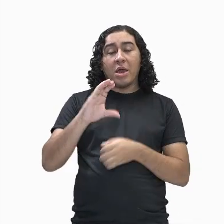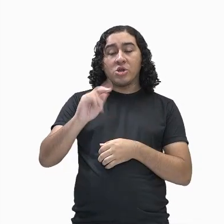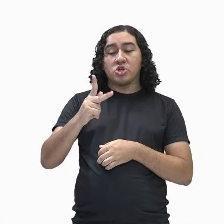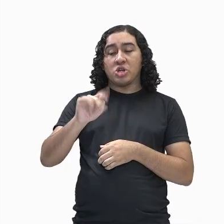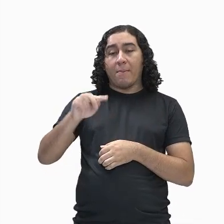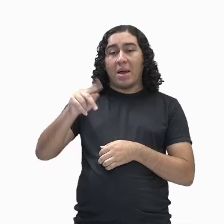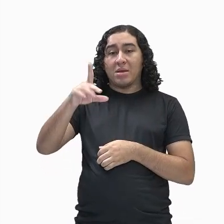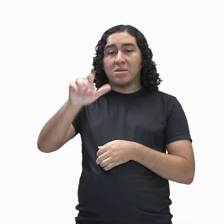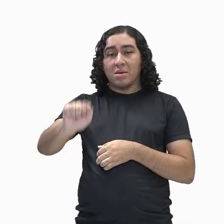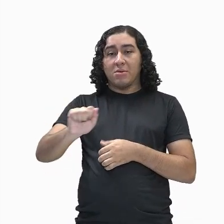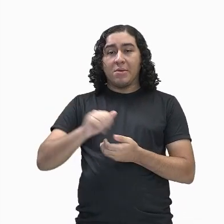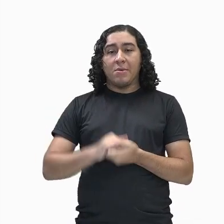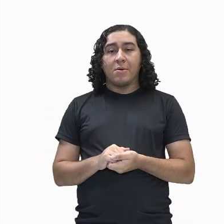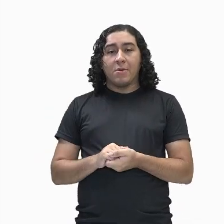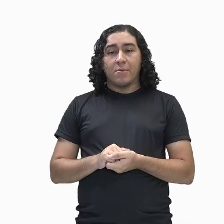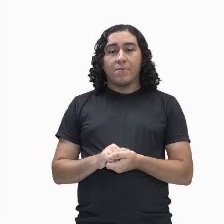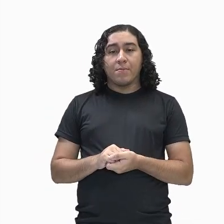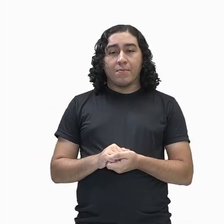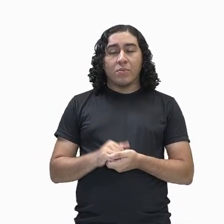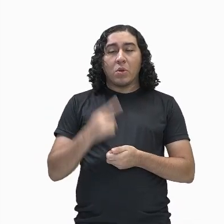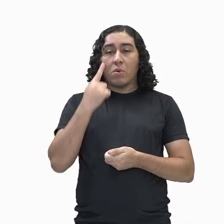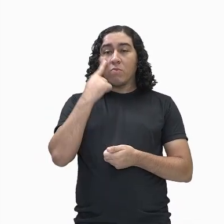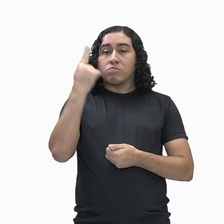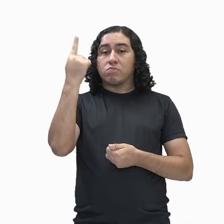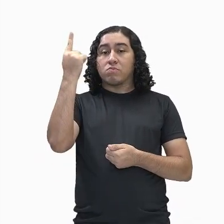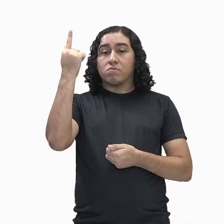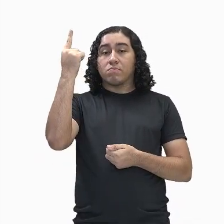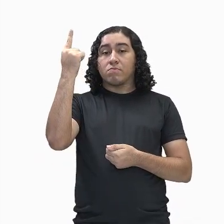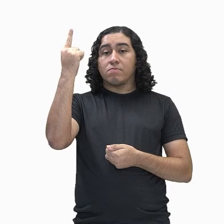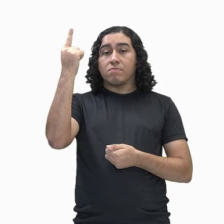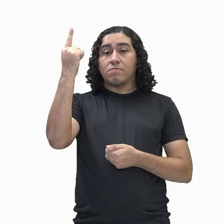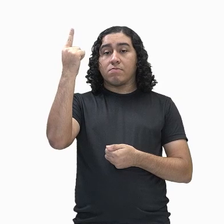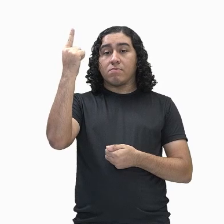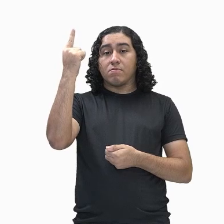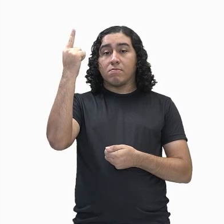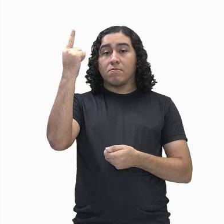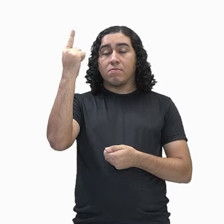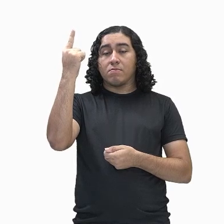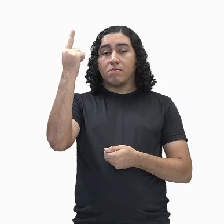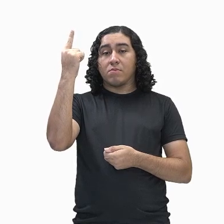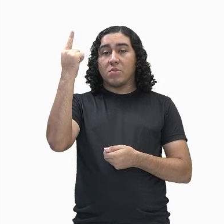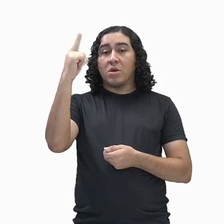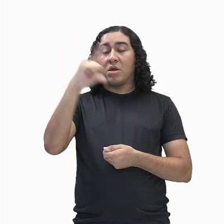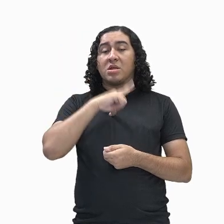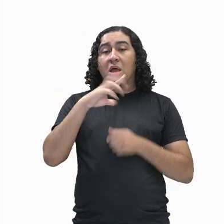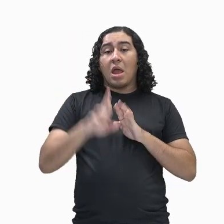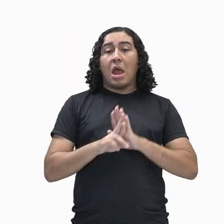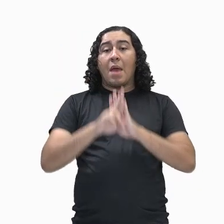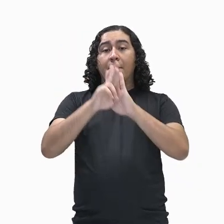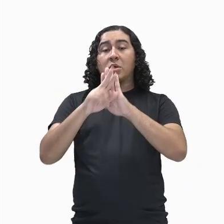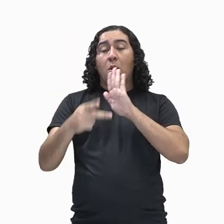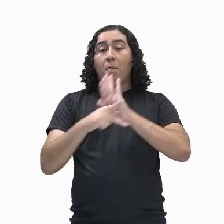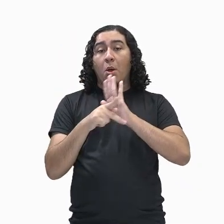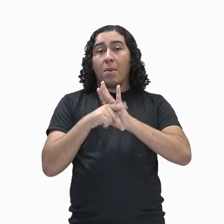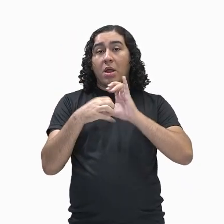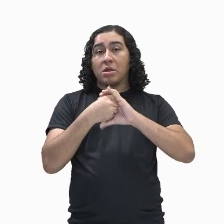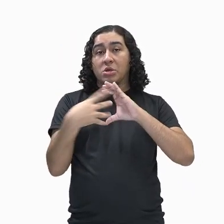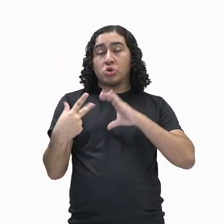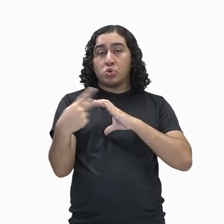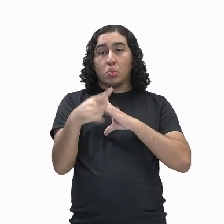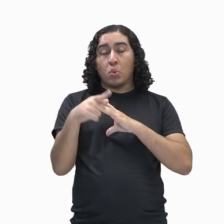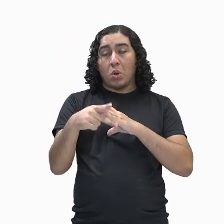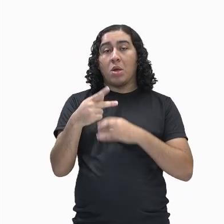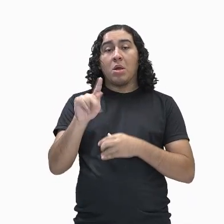aí a gente trouxe a imagem que representa a chapada dos veadeiros, né, que tem essa representação e essa característica do